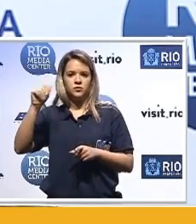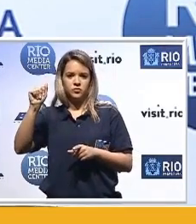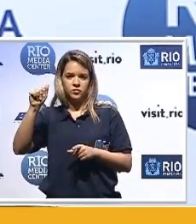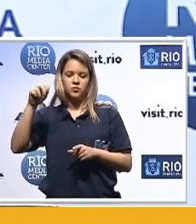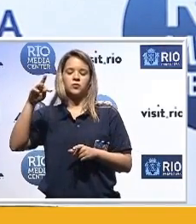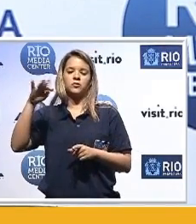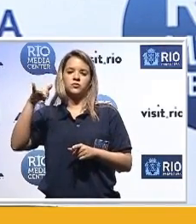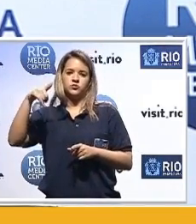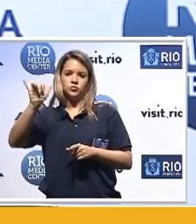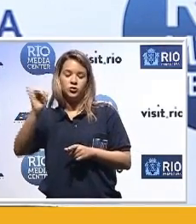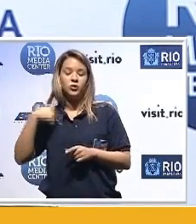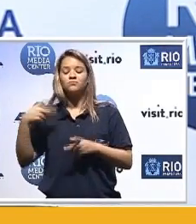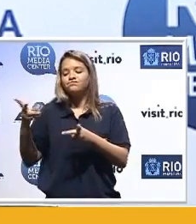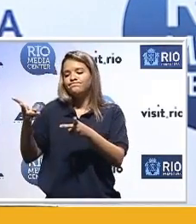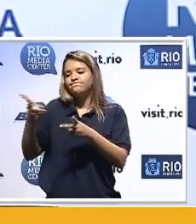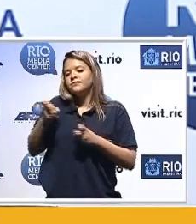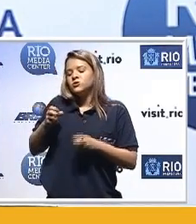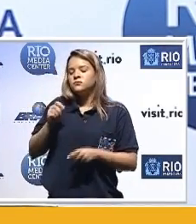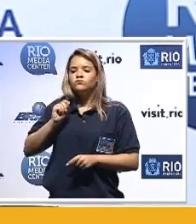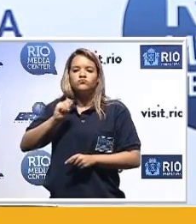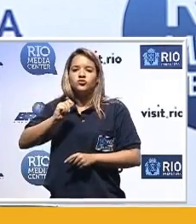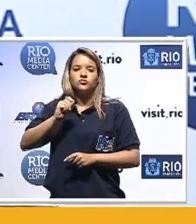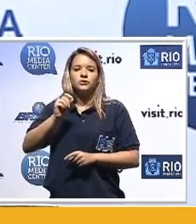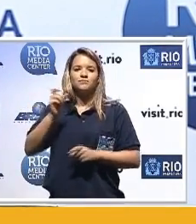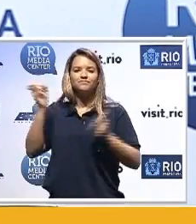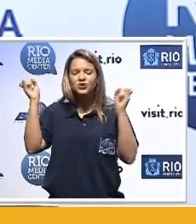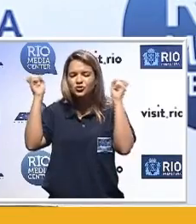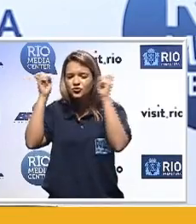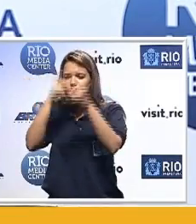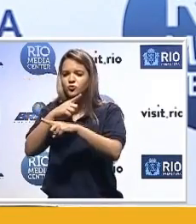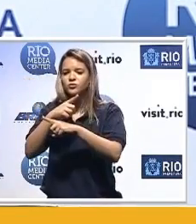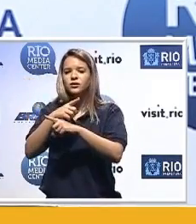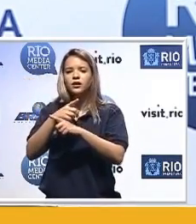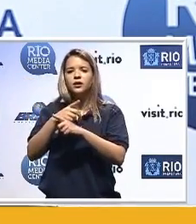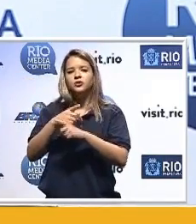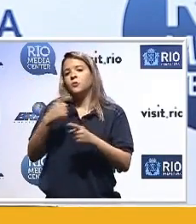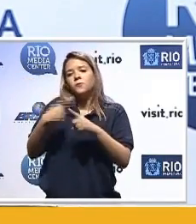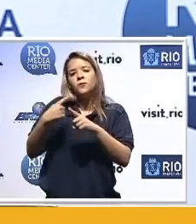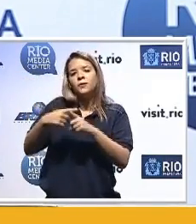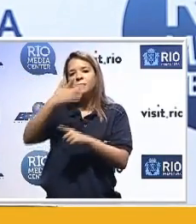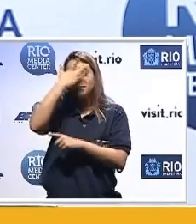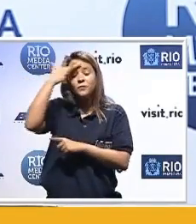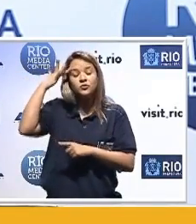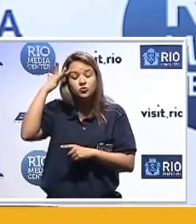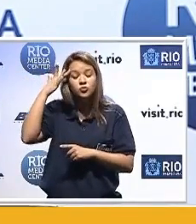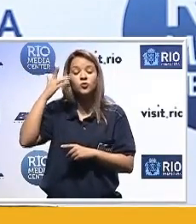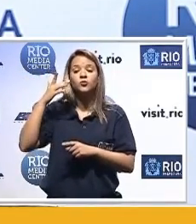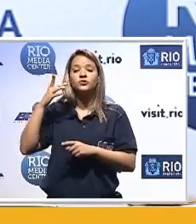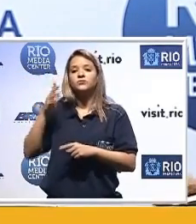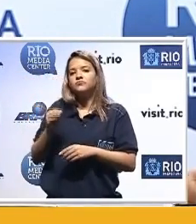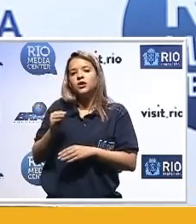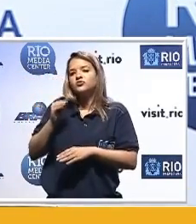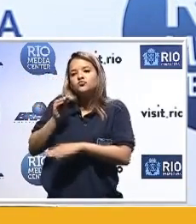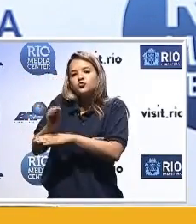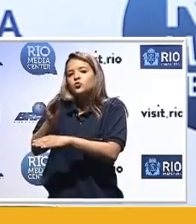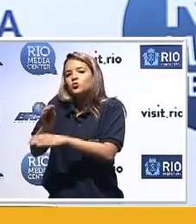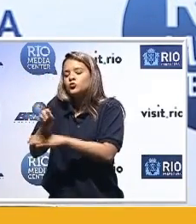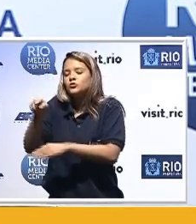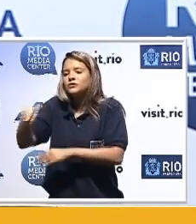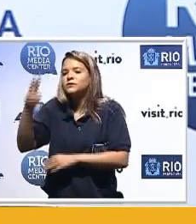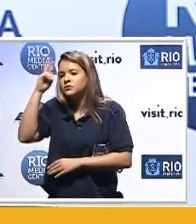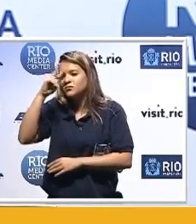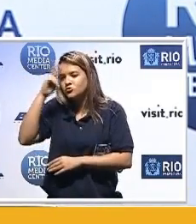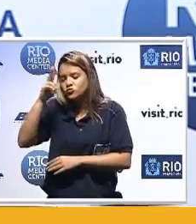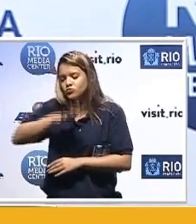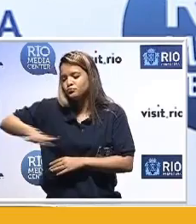E eu pude perceber a dificuldade que, às vezes, as próprias pessoas que cuidam das áreas tombadas, eles mesmo